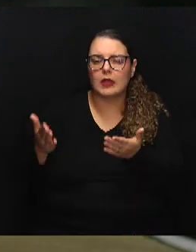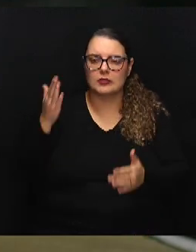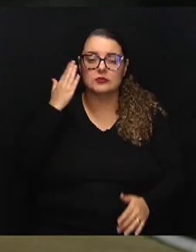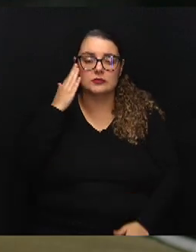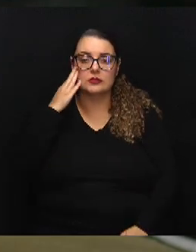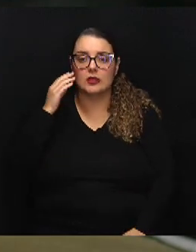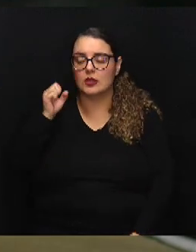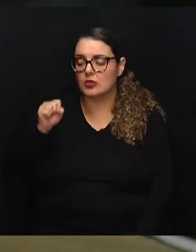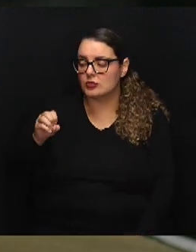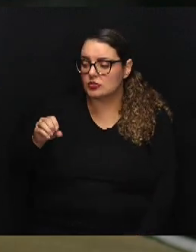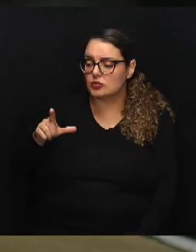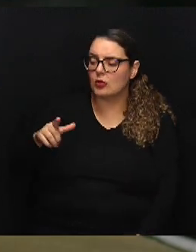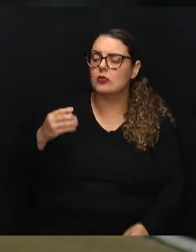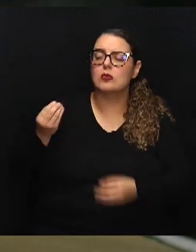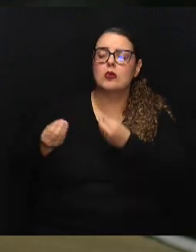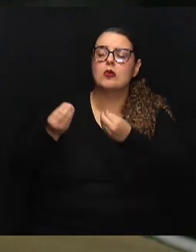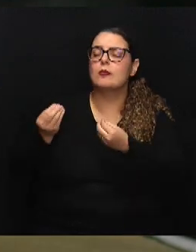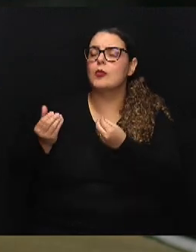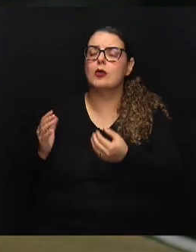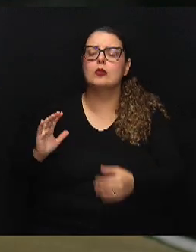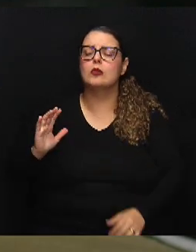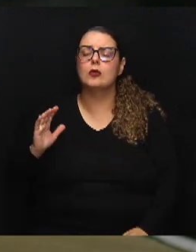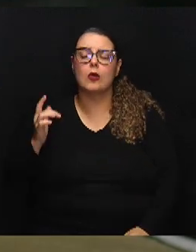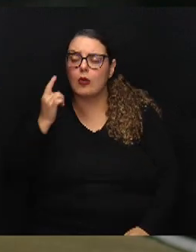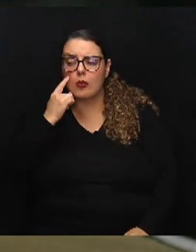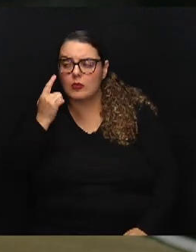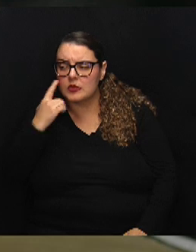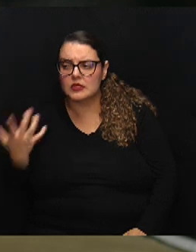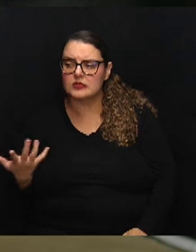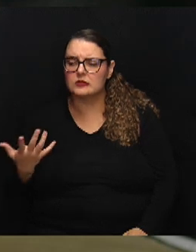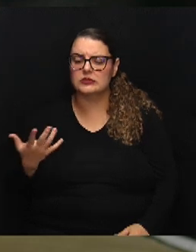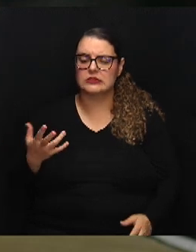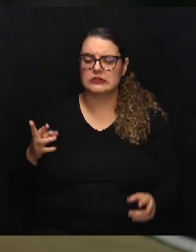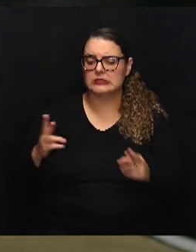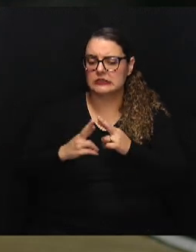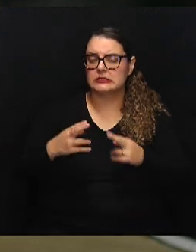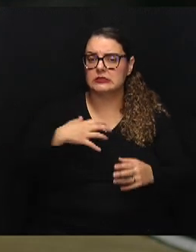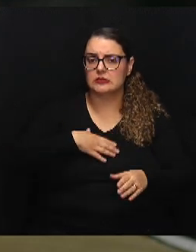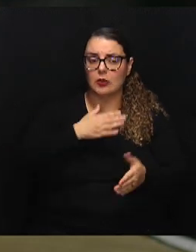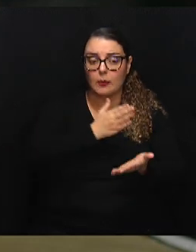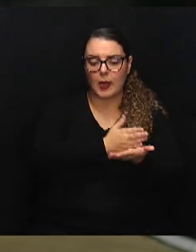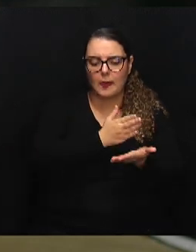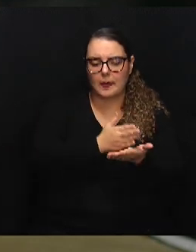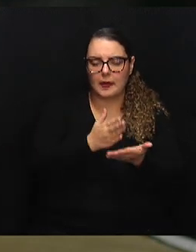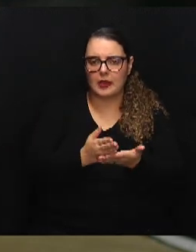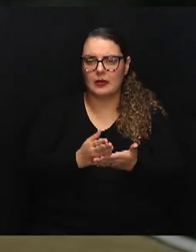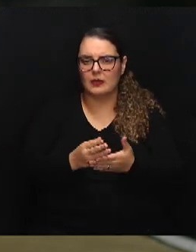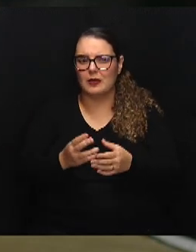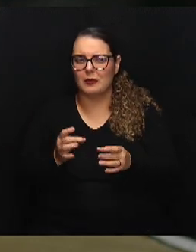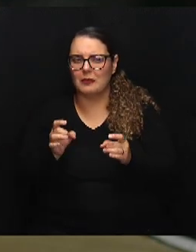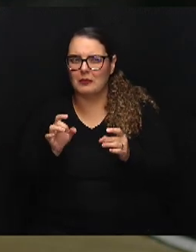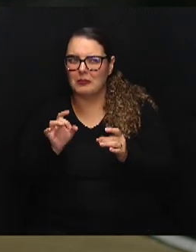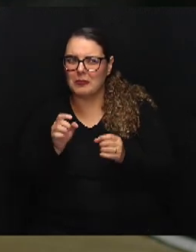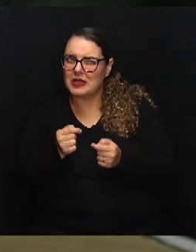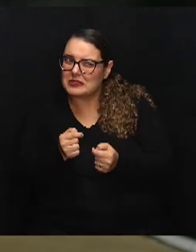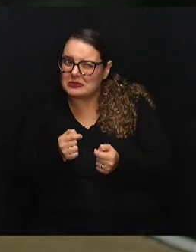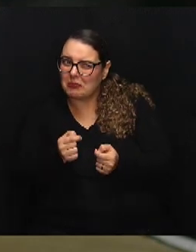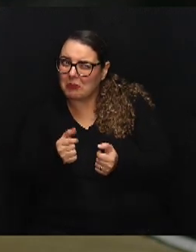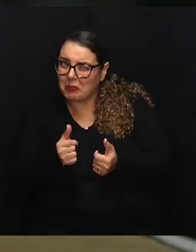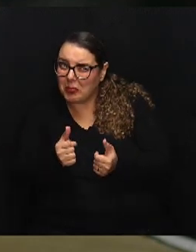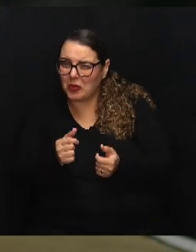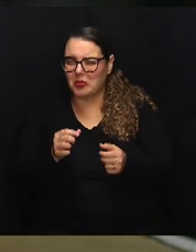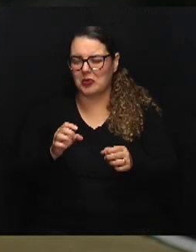você observa essa nova forma de se relacionar, com tantas etapas, mas poucas definições claras? Isso é